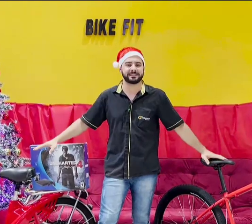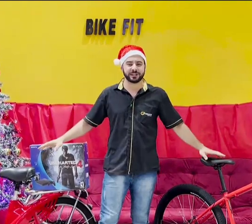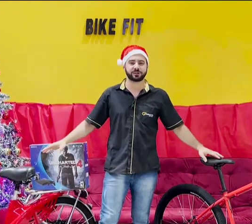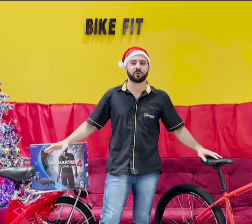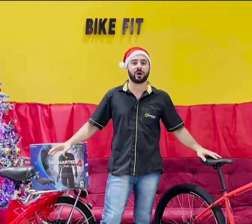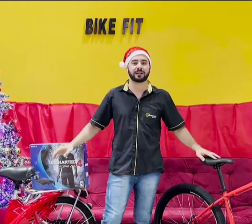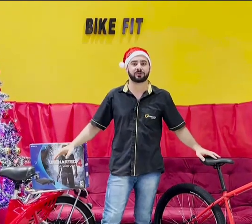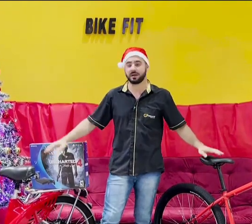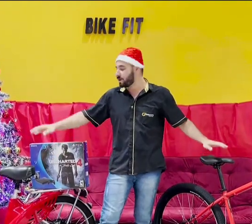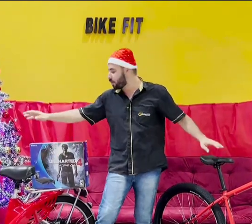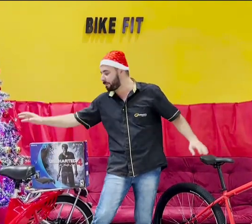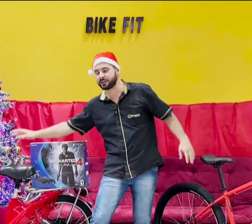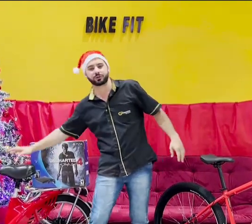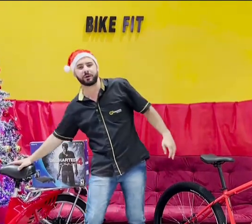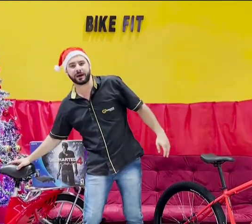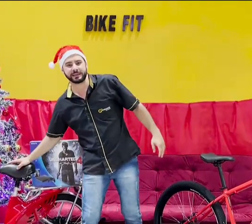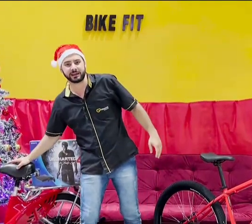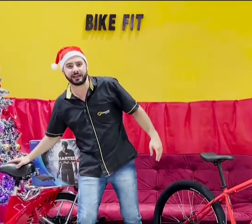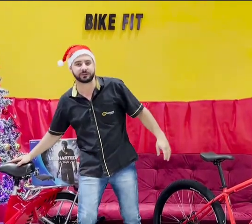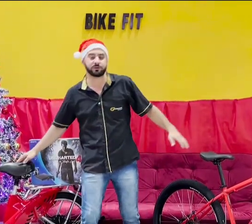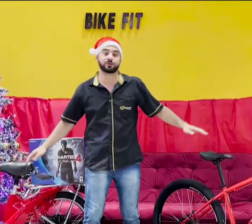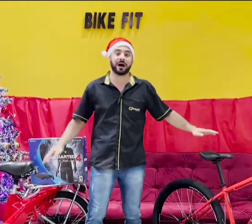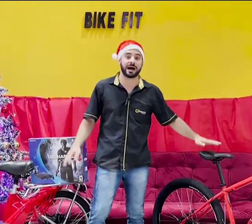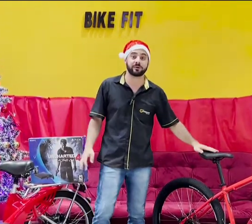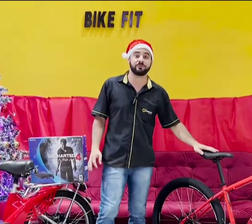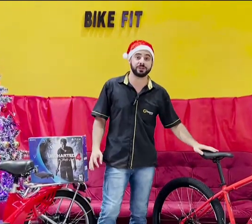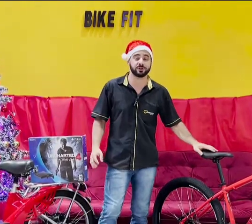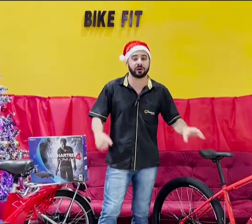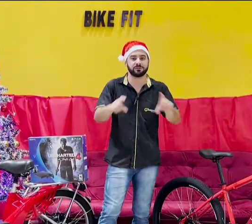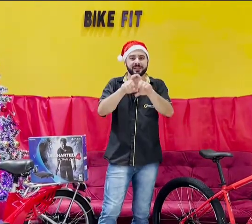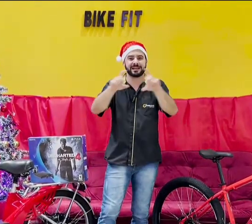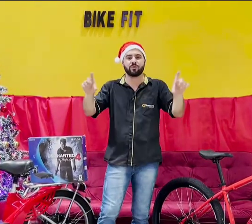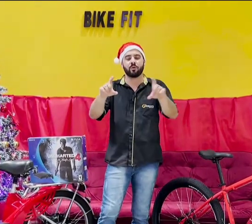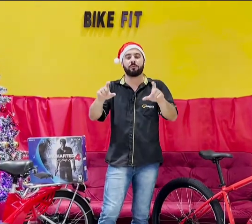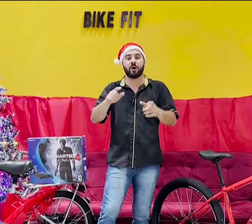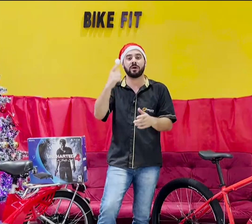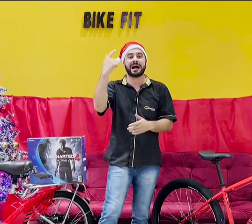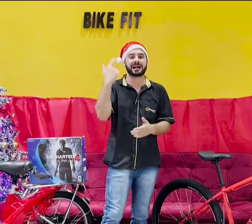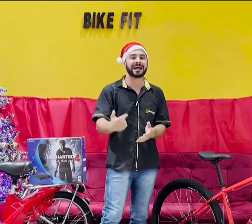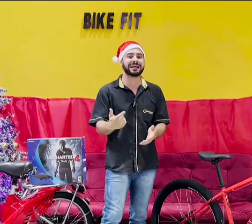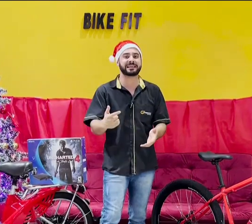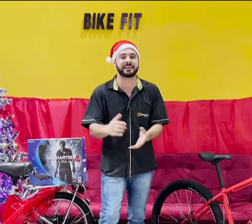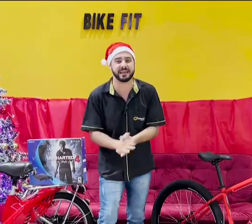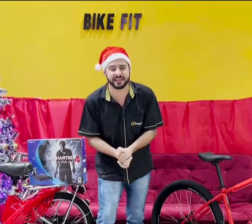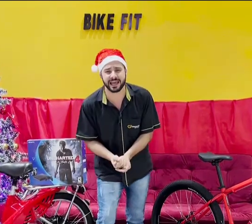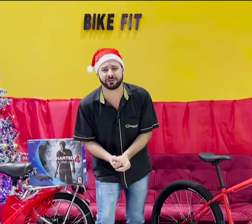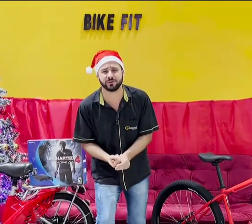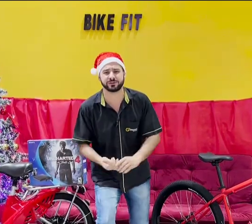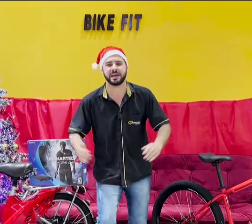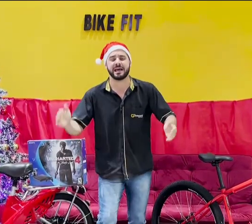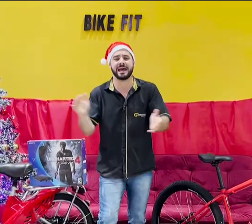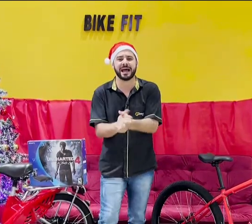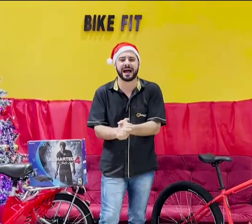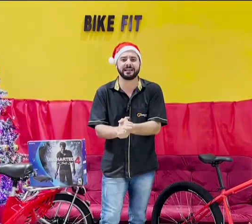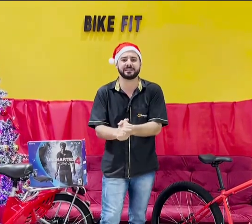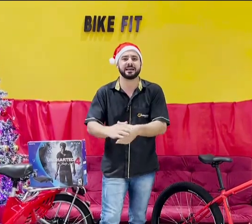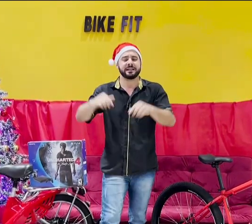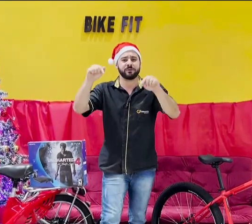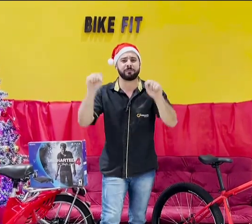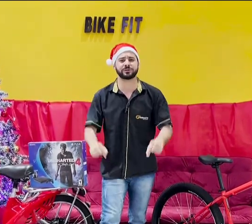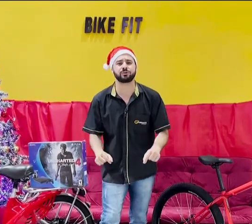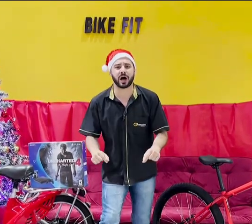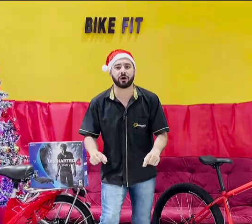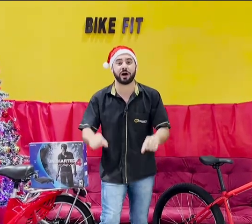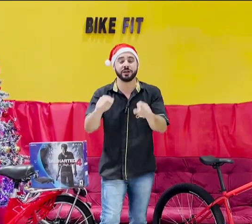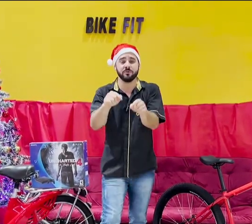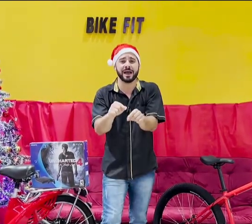um PlayStation 4. Comprando a sua bike elétrica ou sua Aro 29, você ganha um cupom a cada R$500.